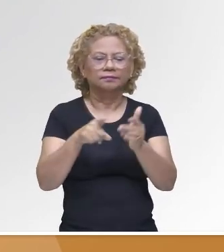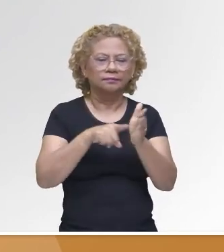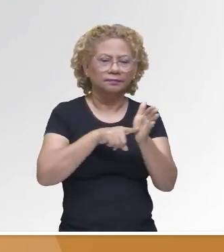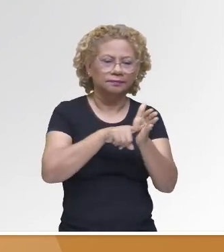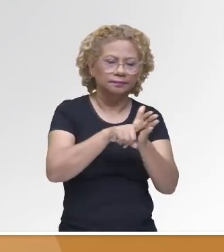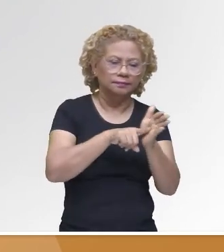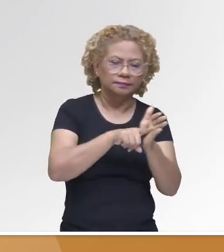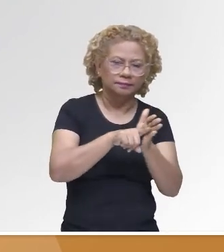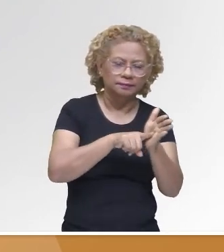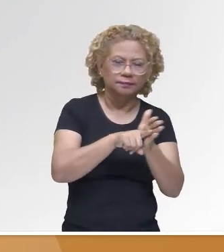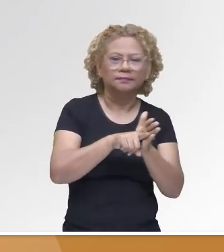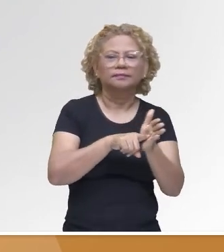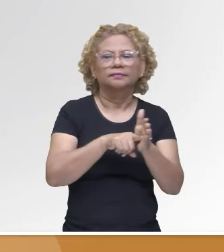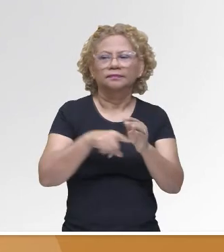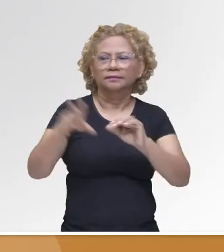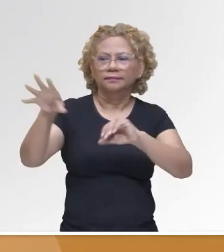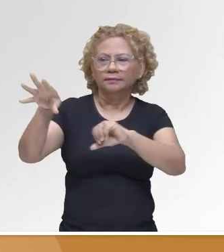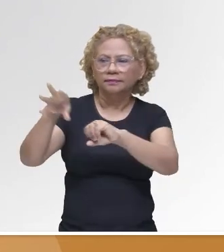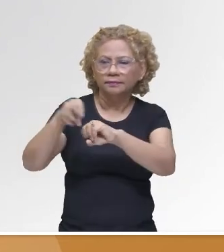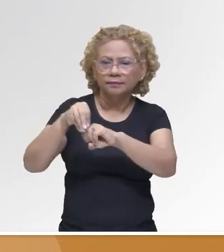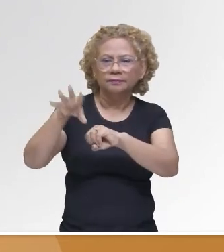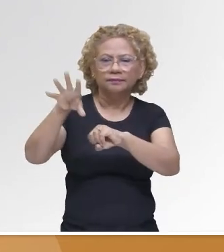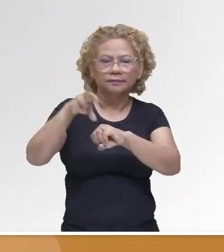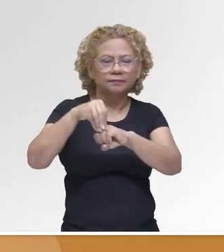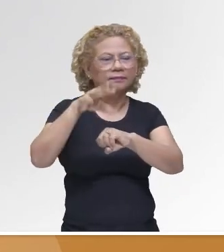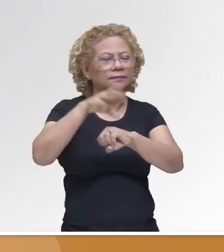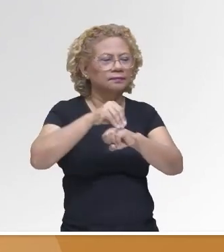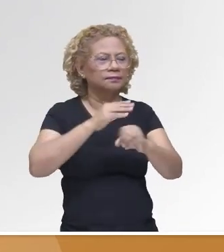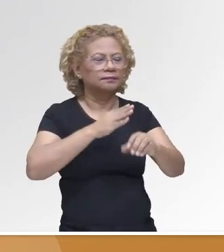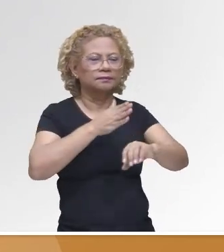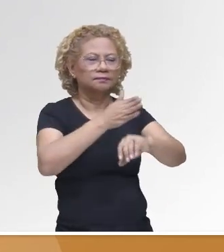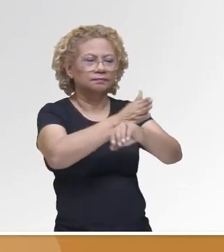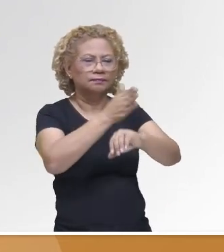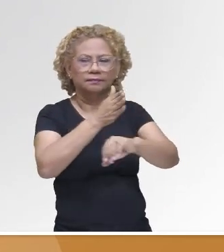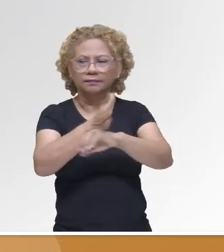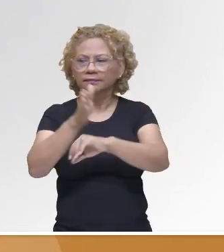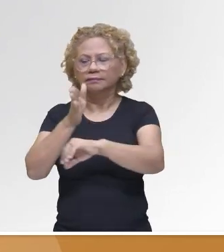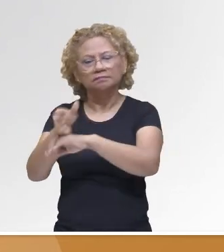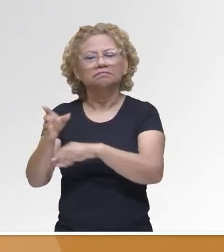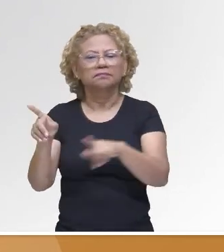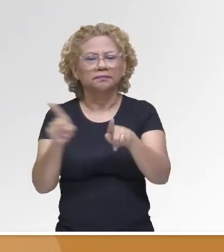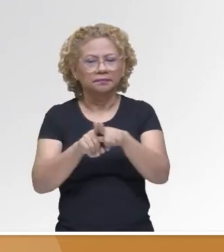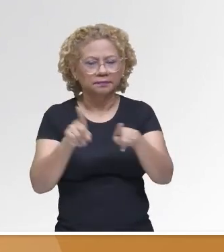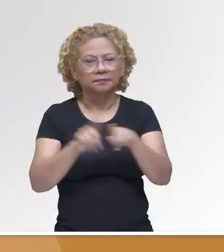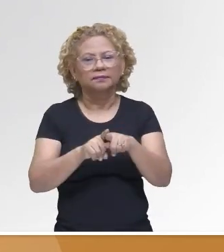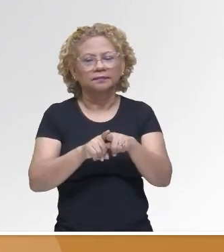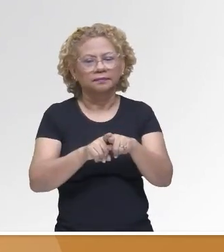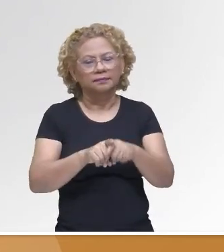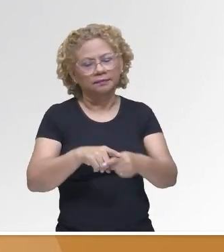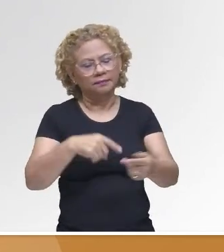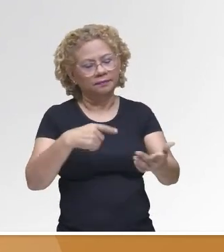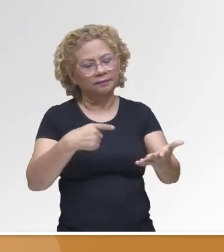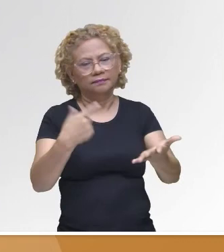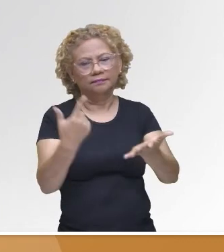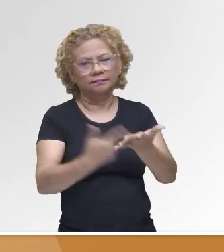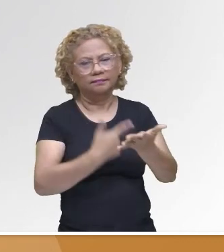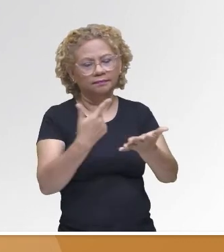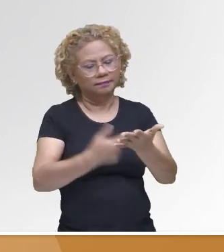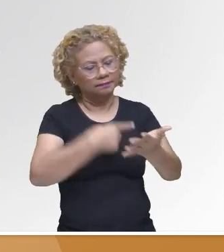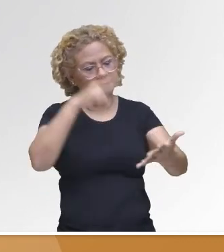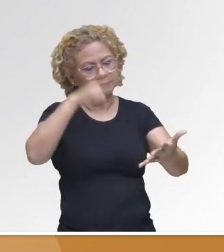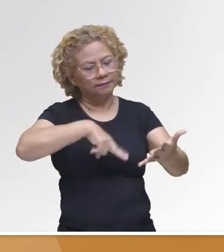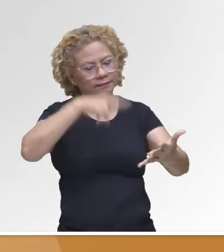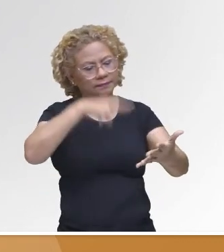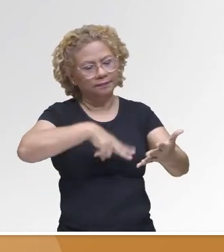ele vai lá saber o que está acontecendo, ele vai fazer leitura de livros, de autores, não é? Que